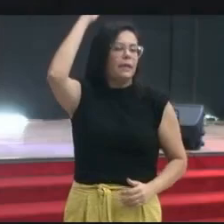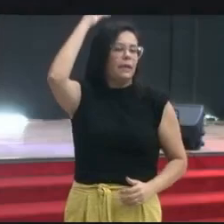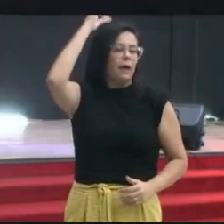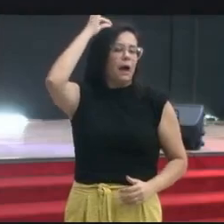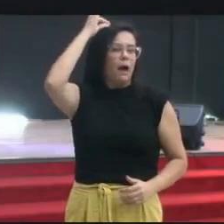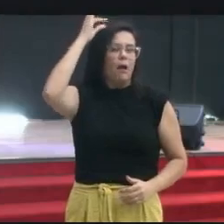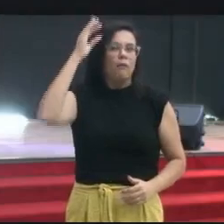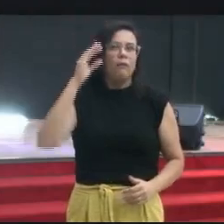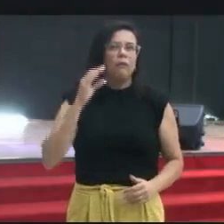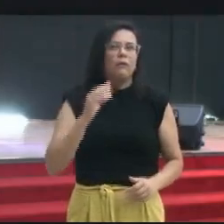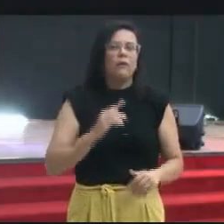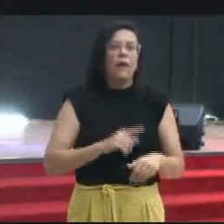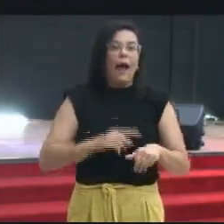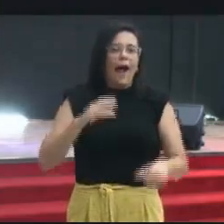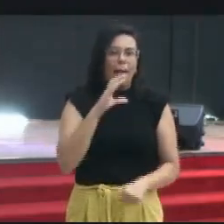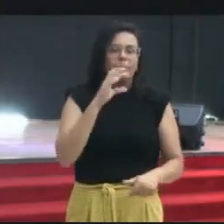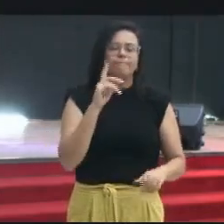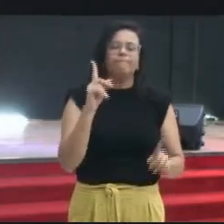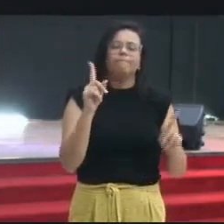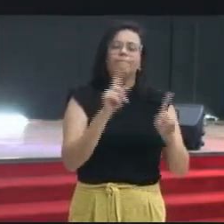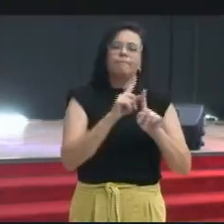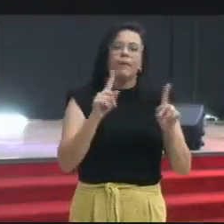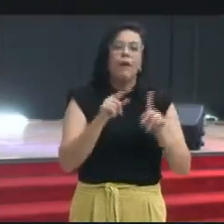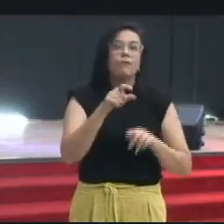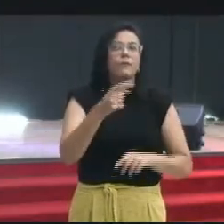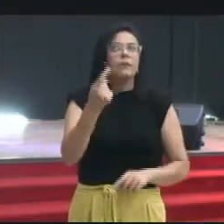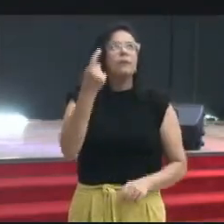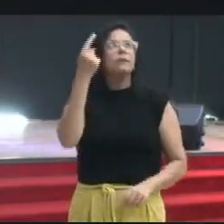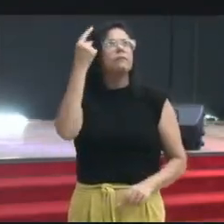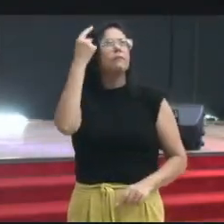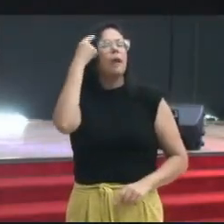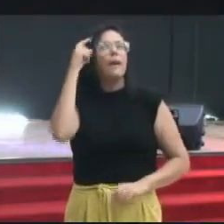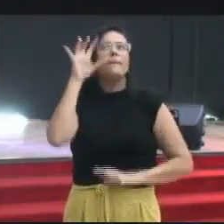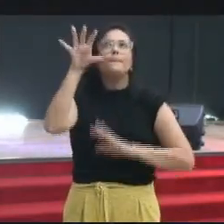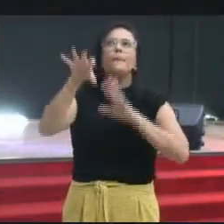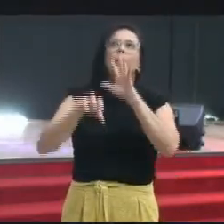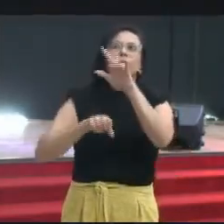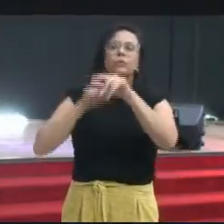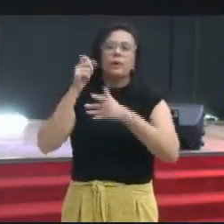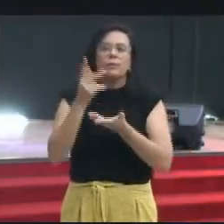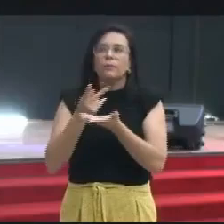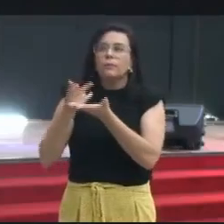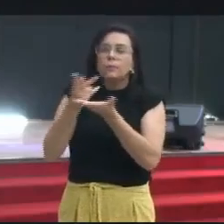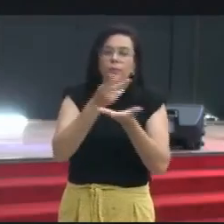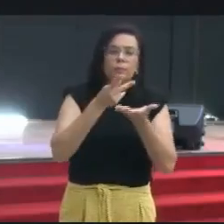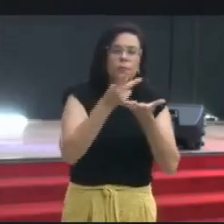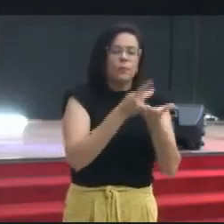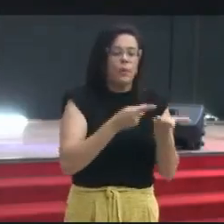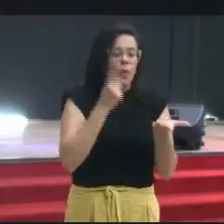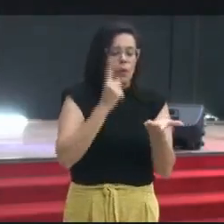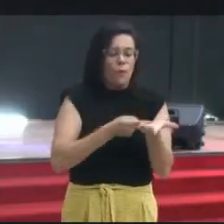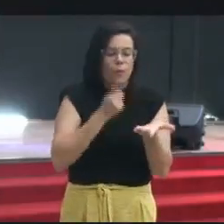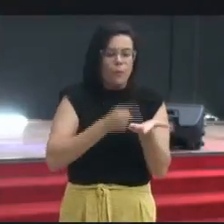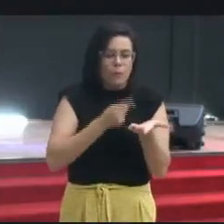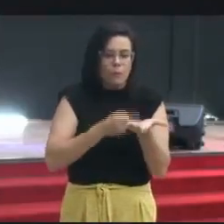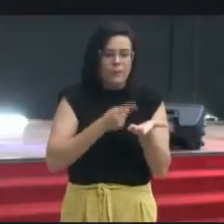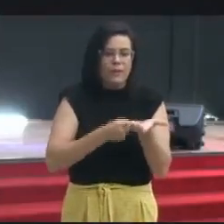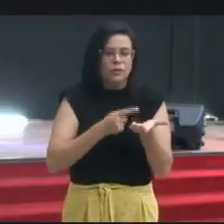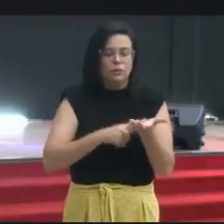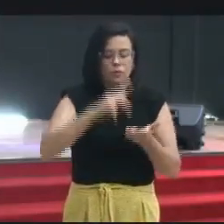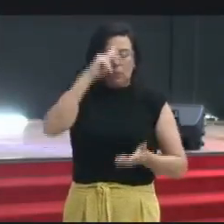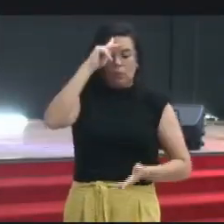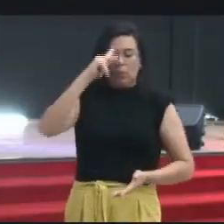algo intencional. É quando você busca, é quando você tem compromisso com o